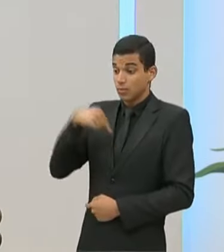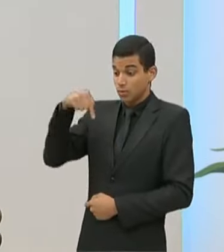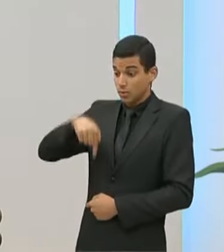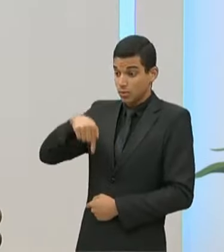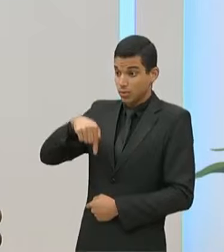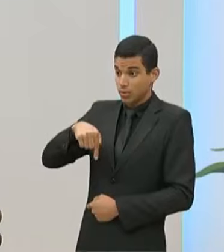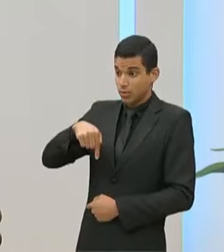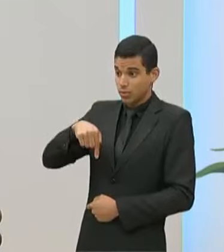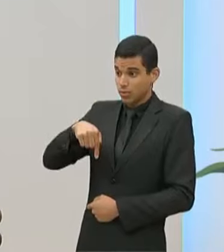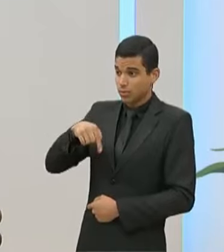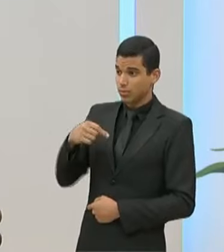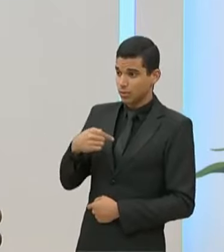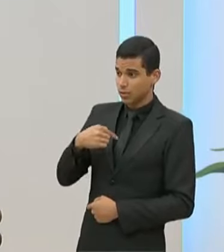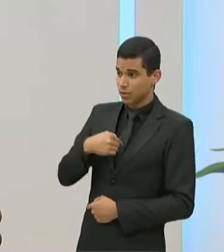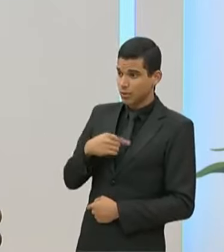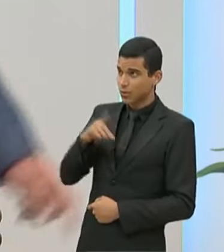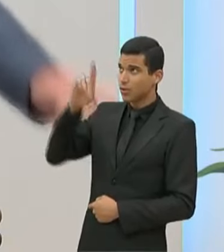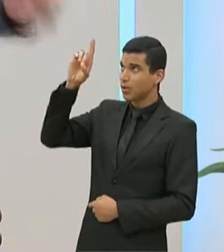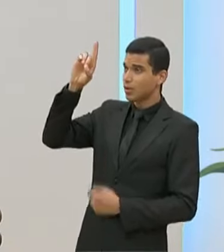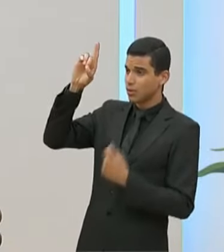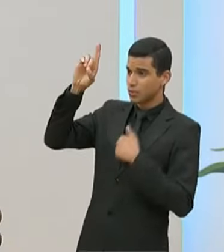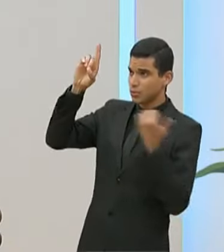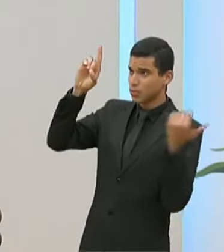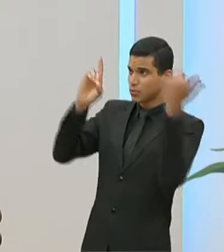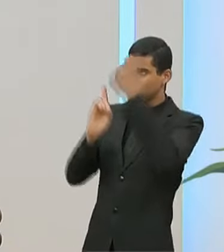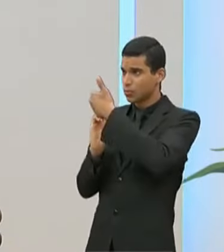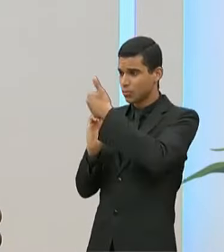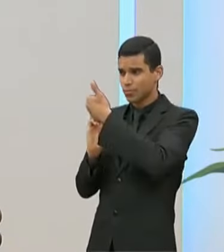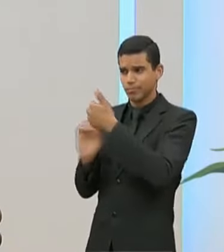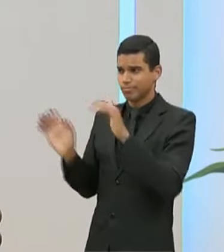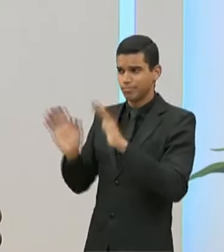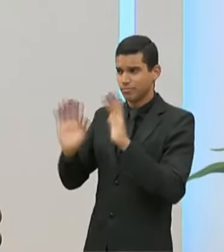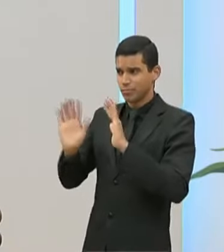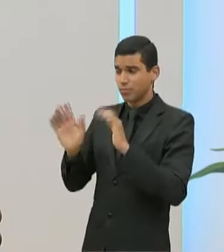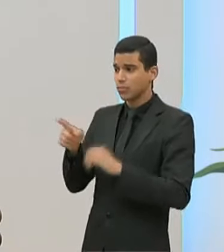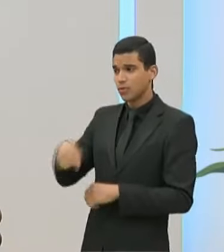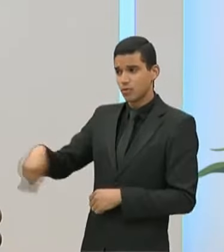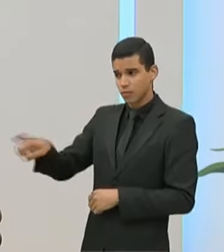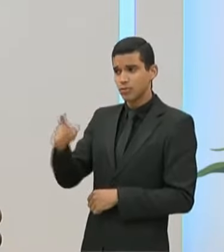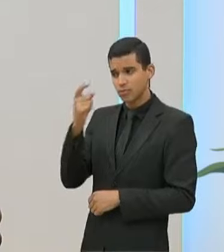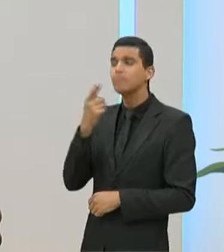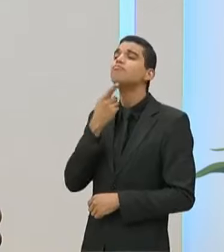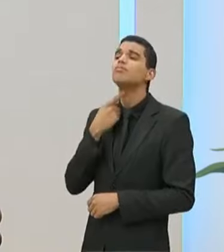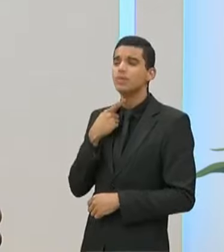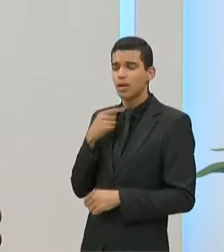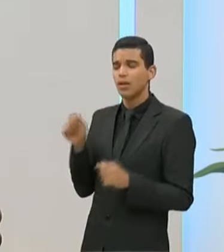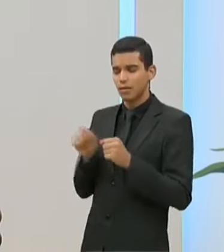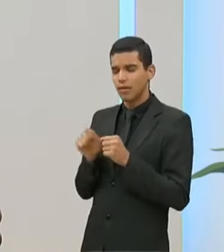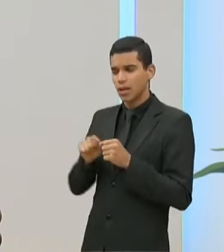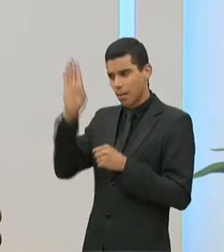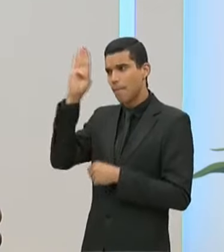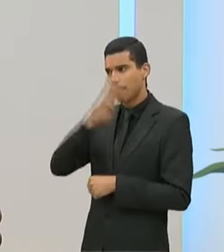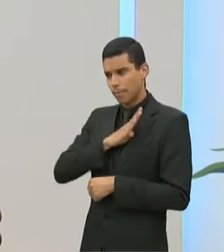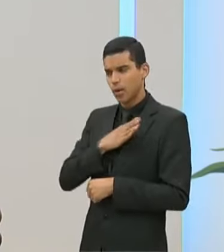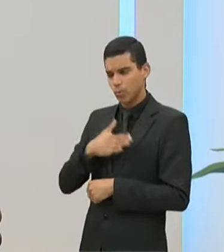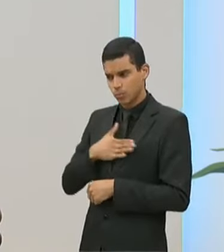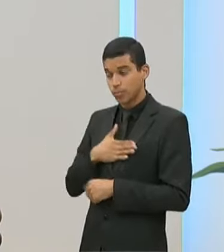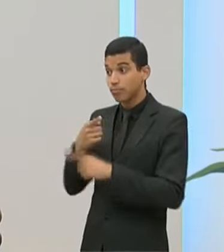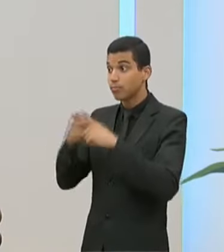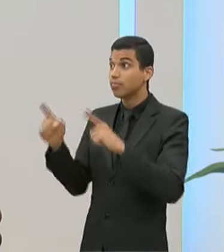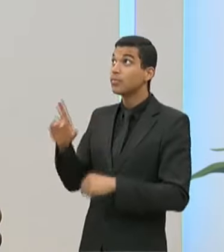no lugar de Deus? Vós bem intentastes mal contra mim, porém